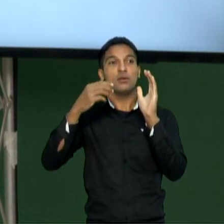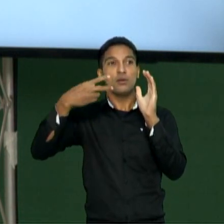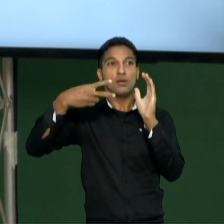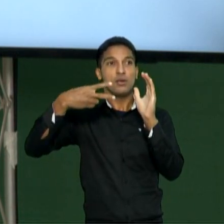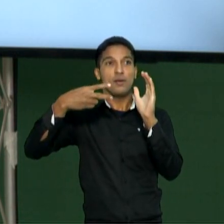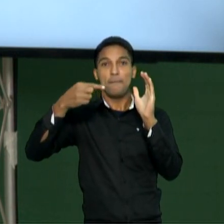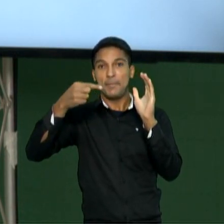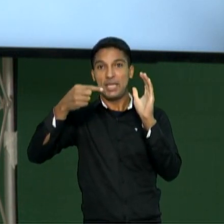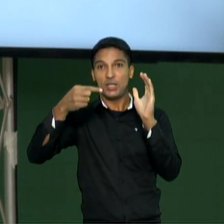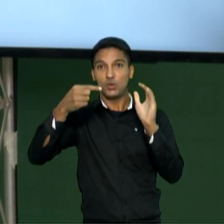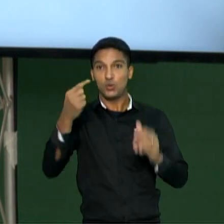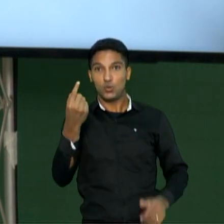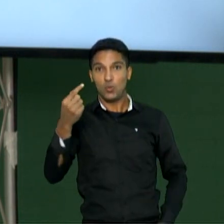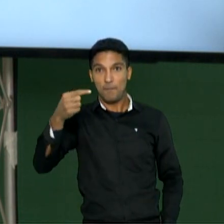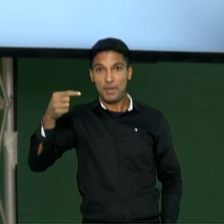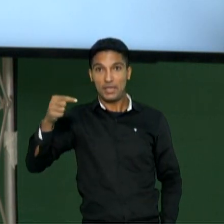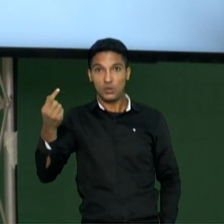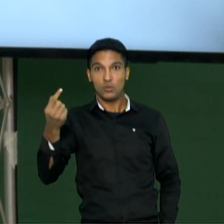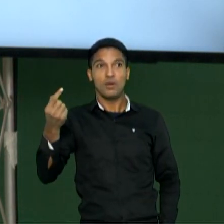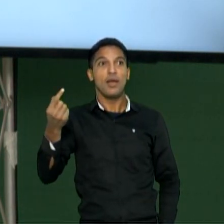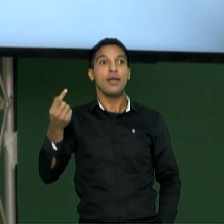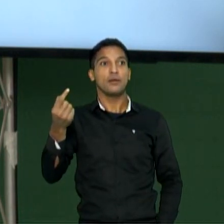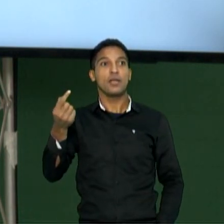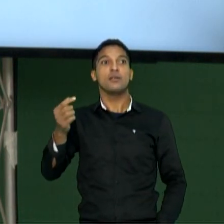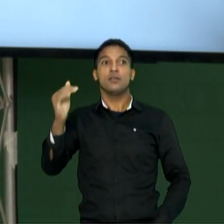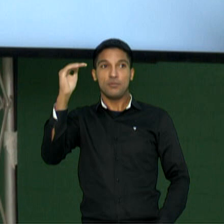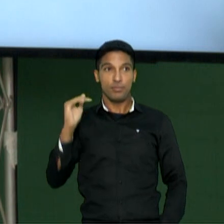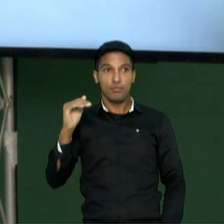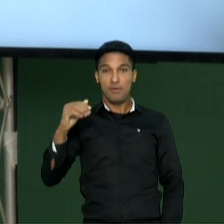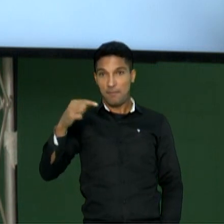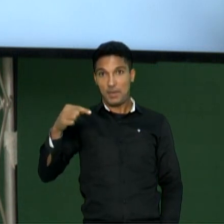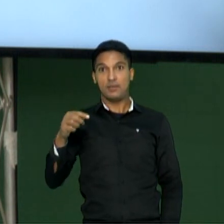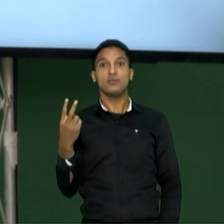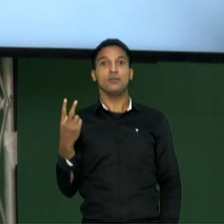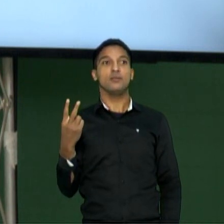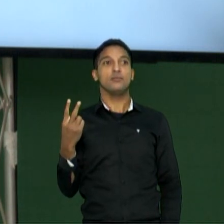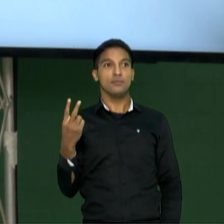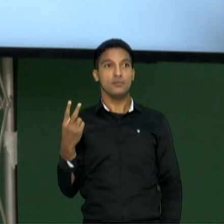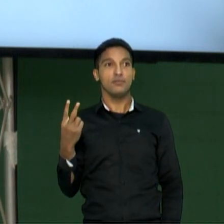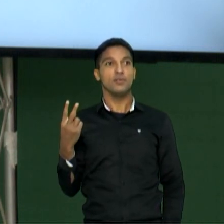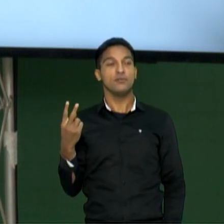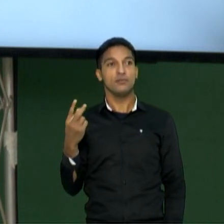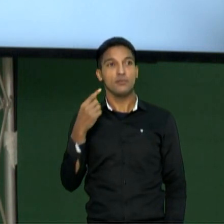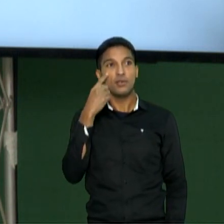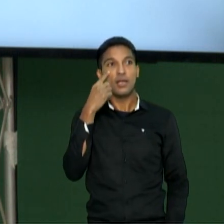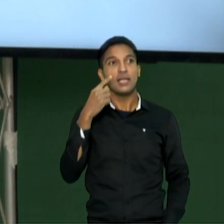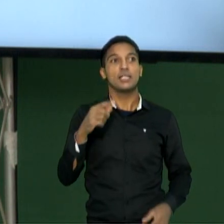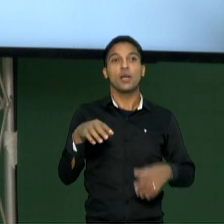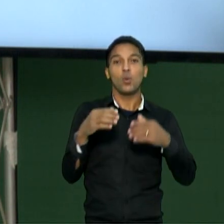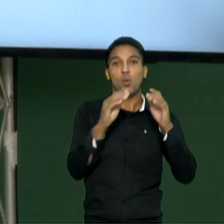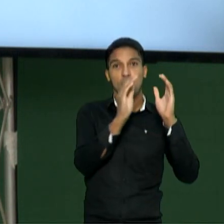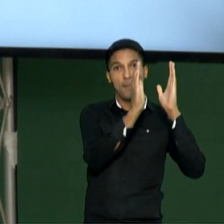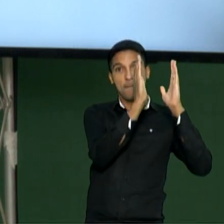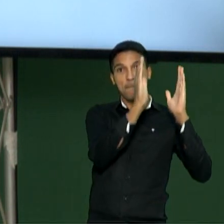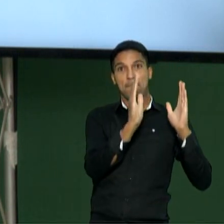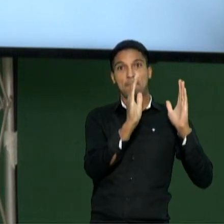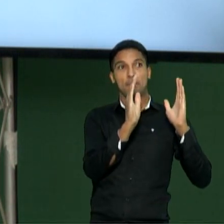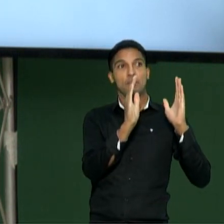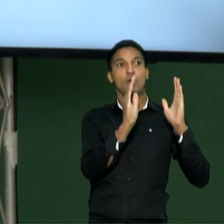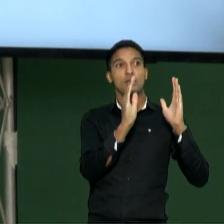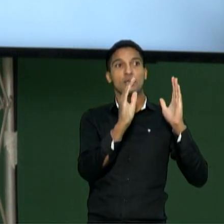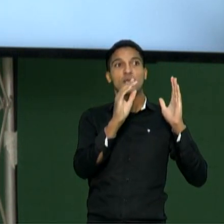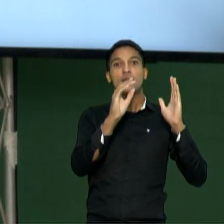lá. F de menos 1 igual a menos 2. Na tabela, a gente coloca o menos 2 no y, ok?